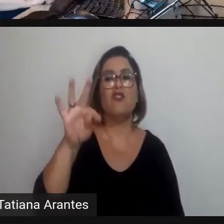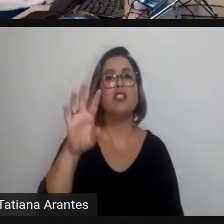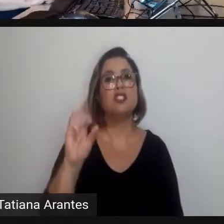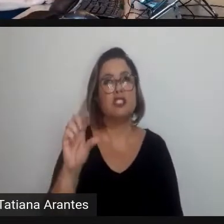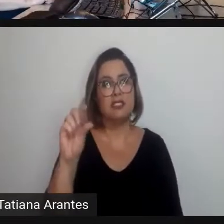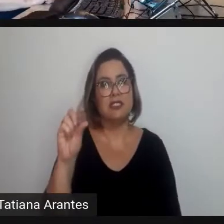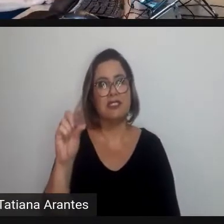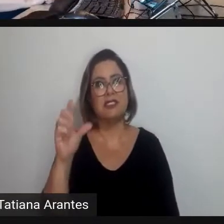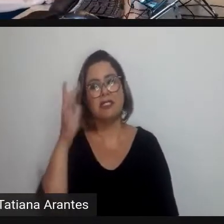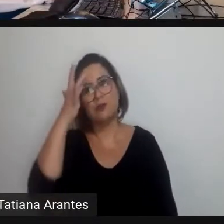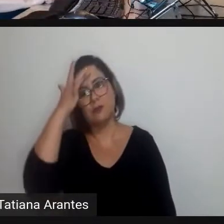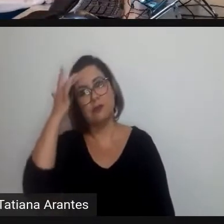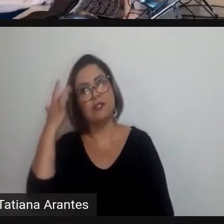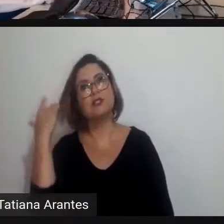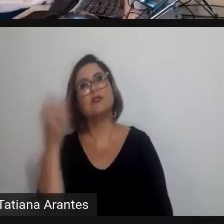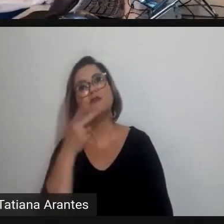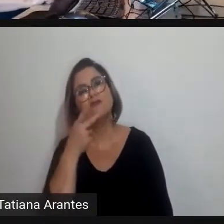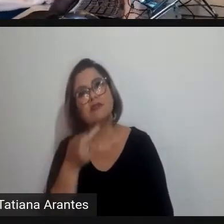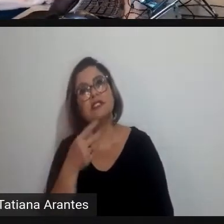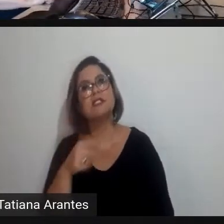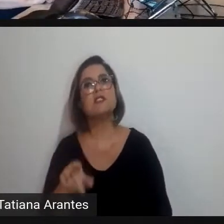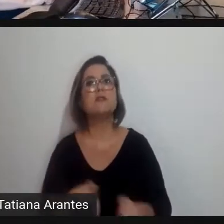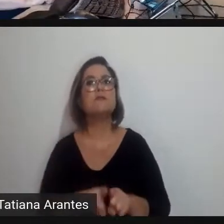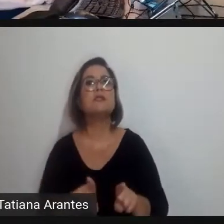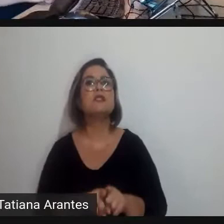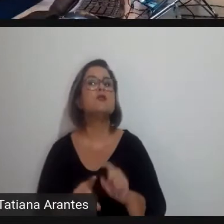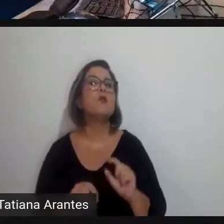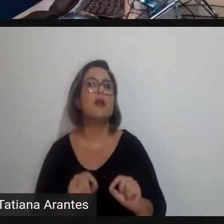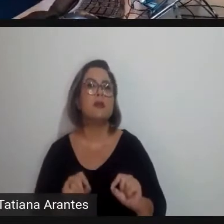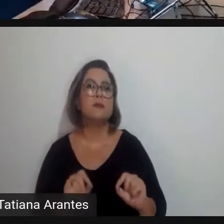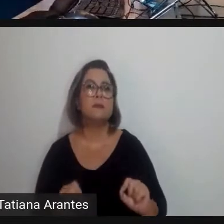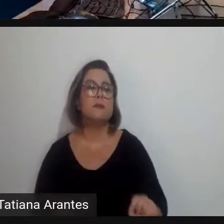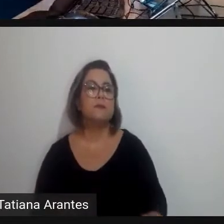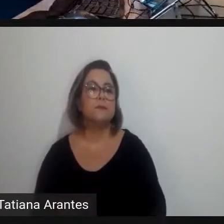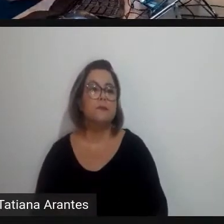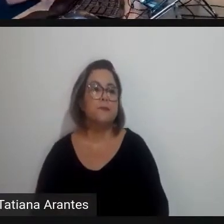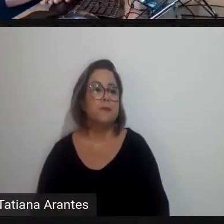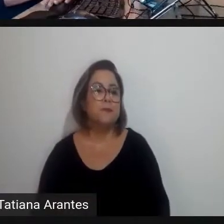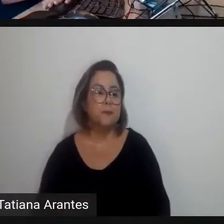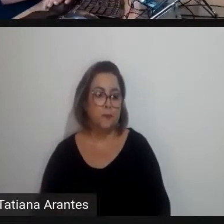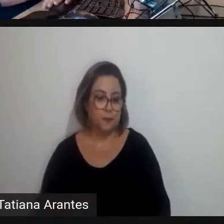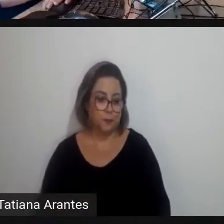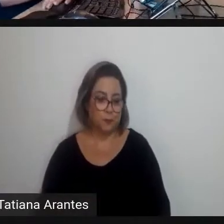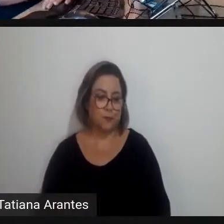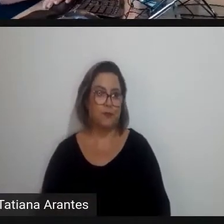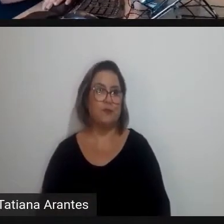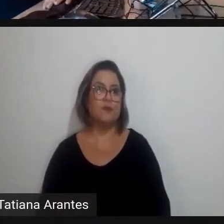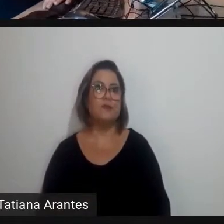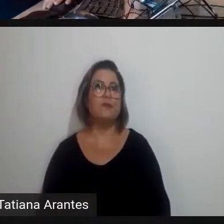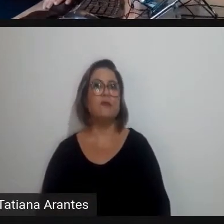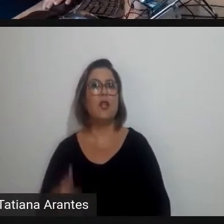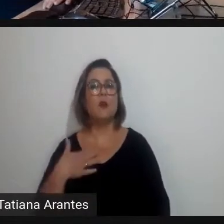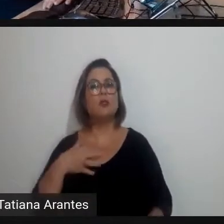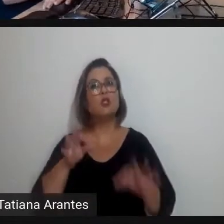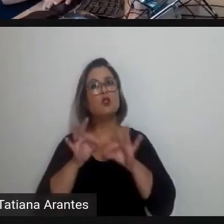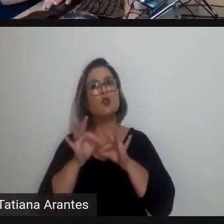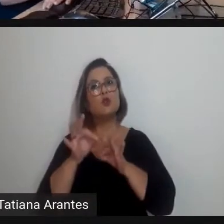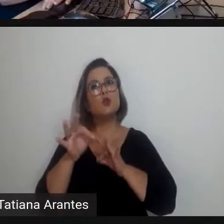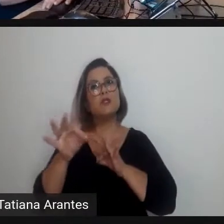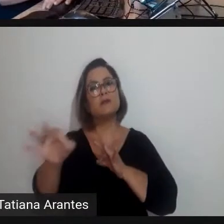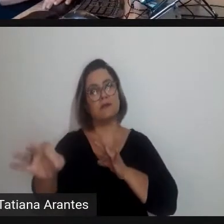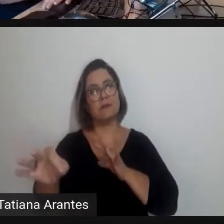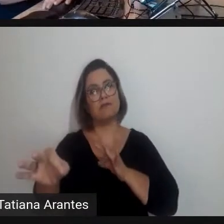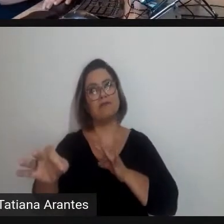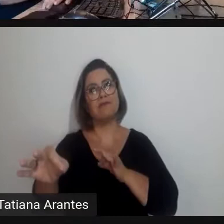já posso adiantar para vocês, quando eu estou a essa distância aqui, o meu músculo